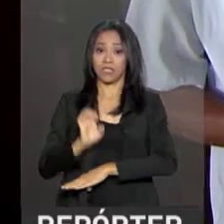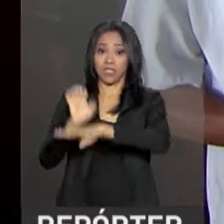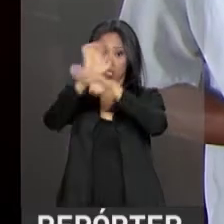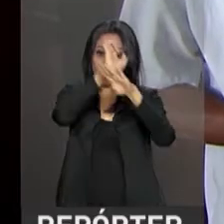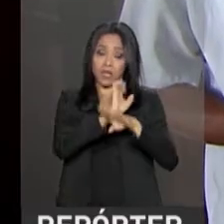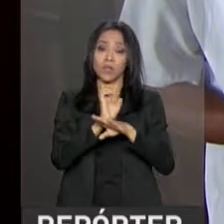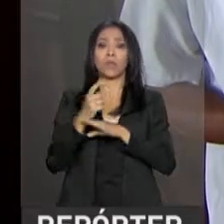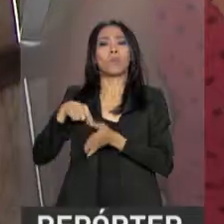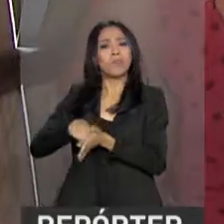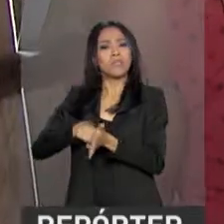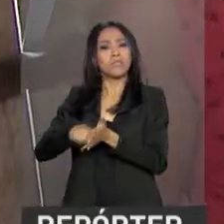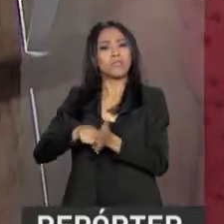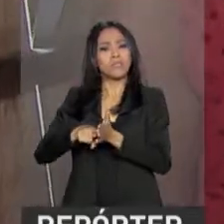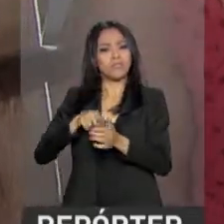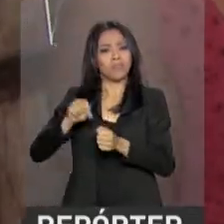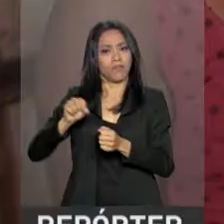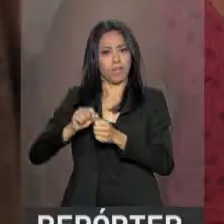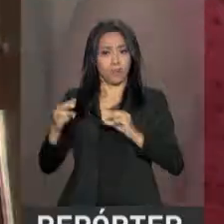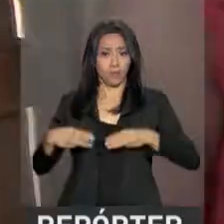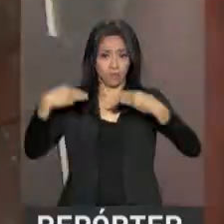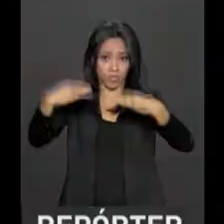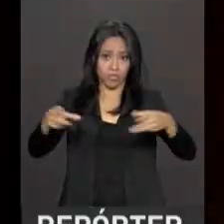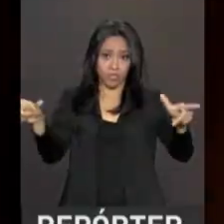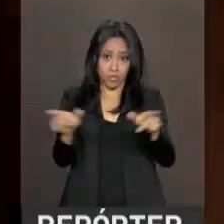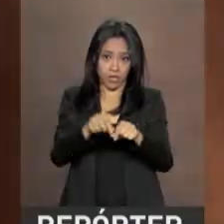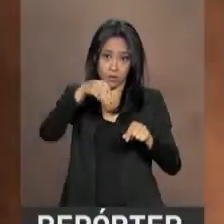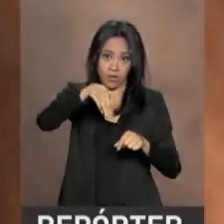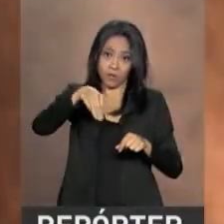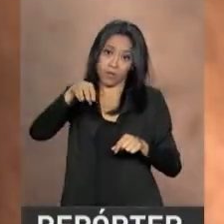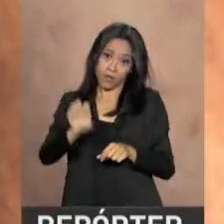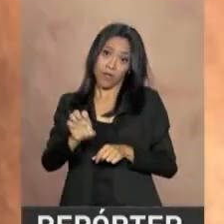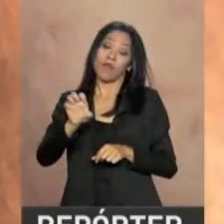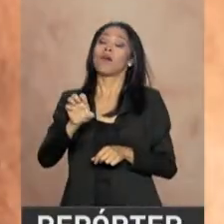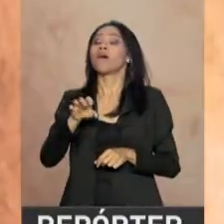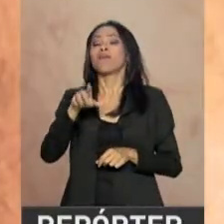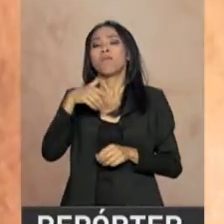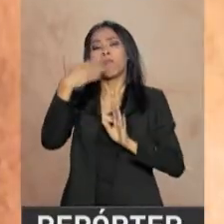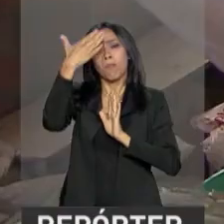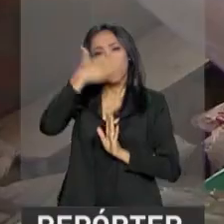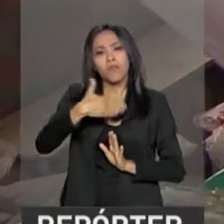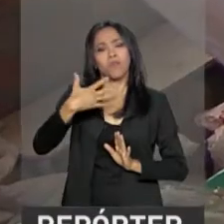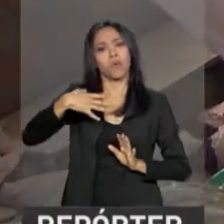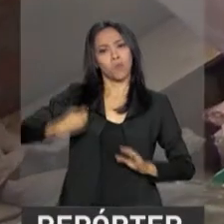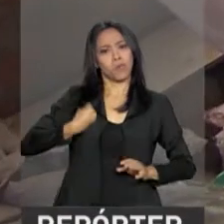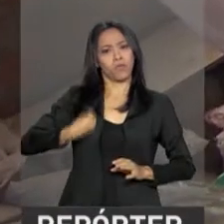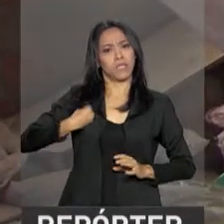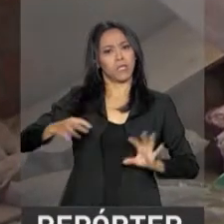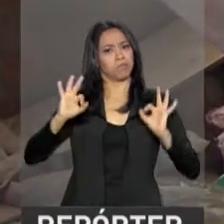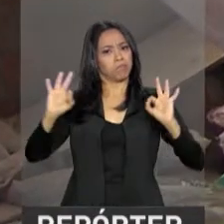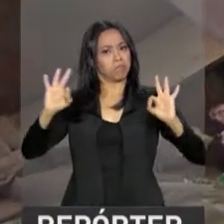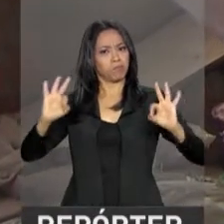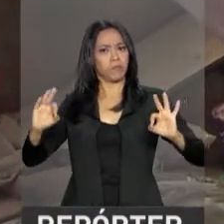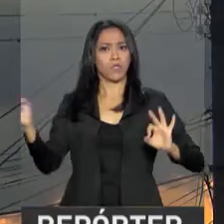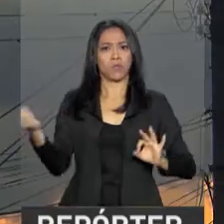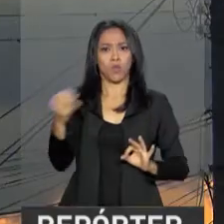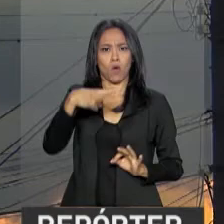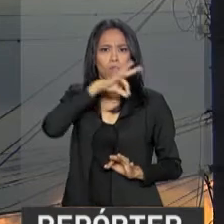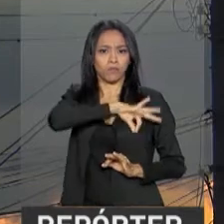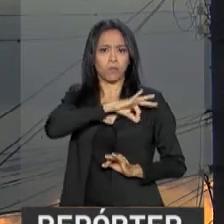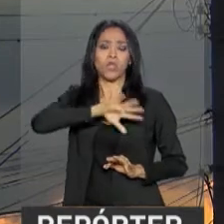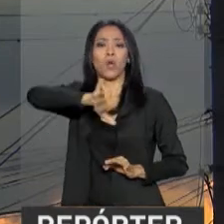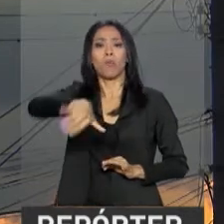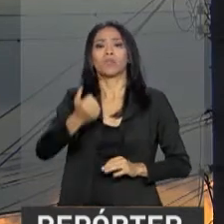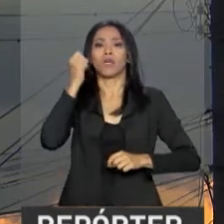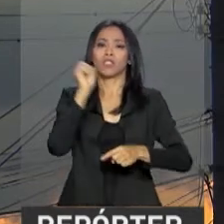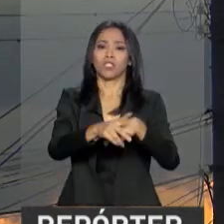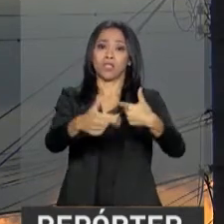Ministério de Minas e Energia apontou melhora na qualidade de vida, aumento de renda e novas oportunidades de trabalho para as